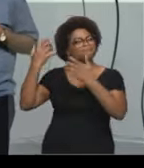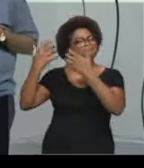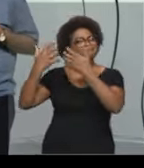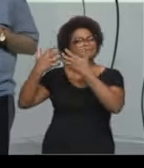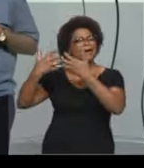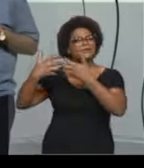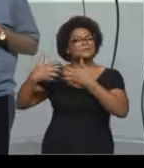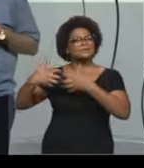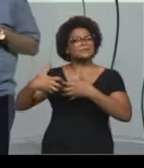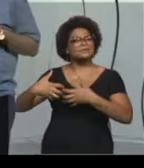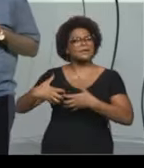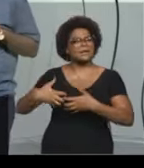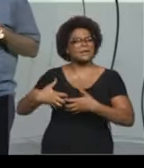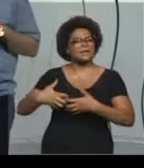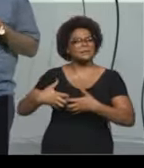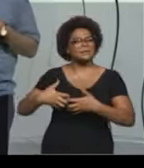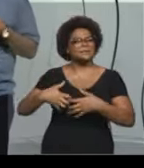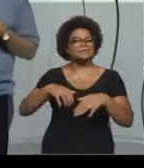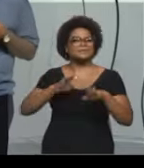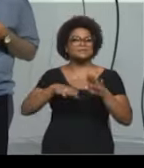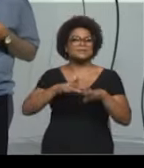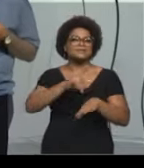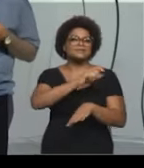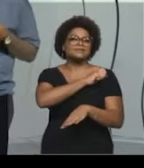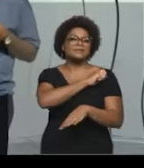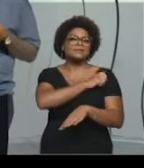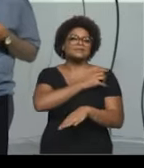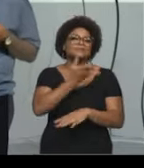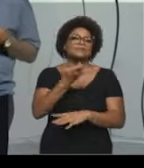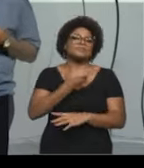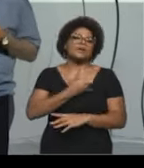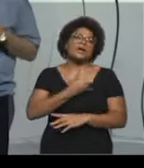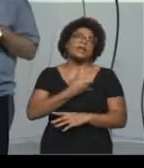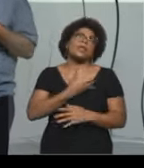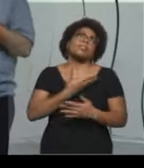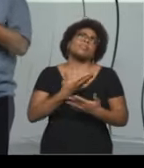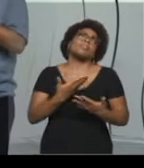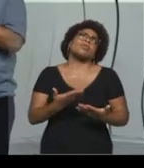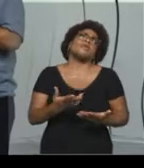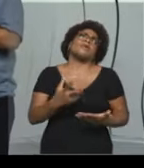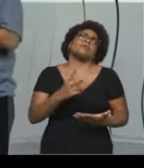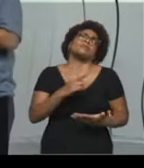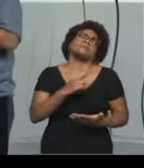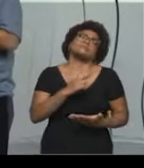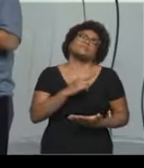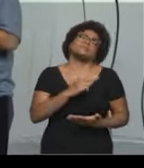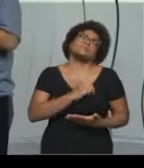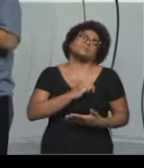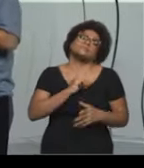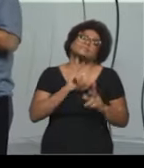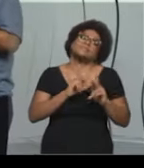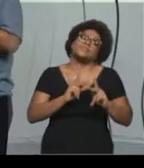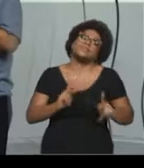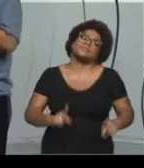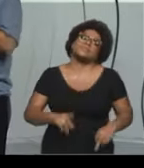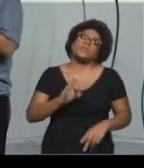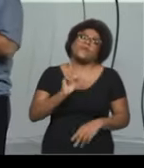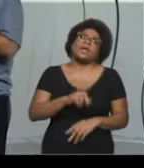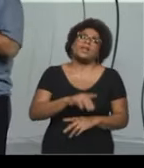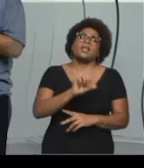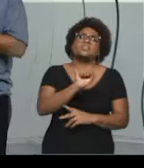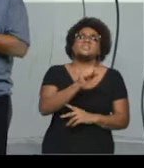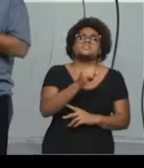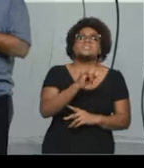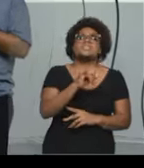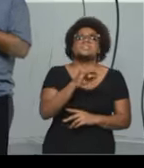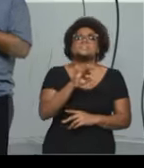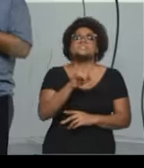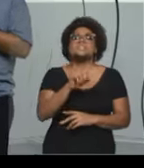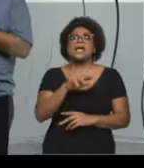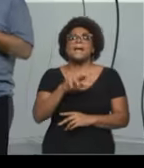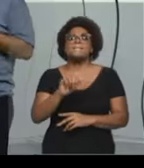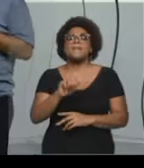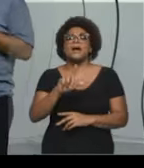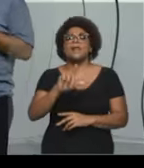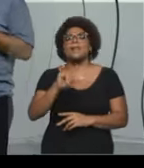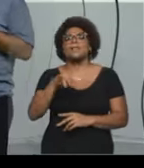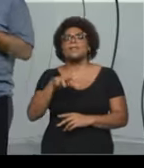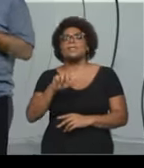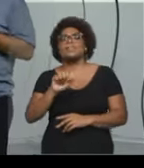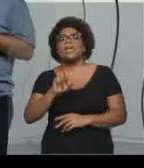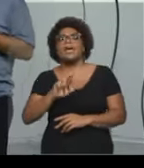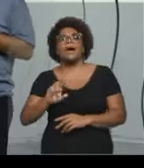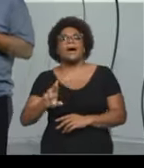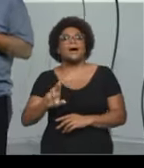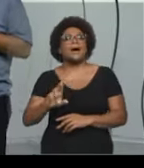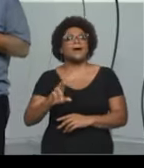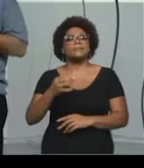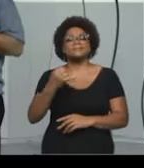sistema linear. Se eu tivesse conseguido montar a questão, eu teria conseguido resolver a questão. Né? Então, isso aí que nós vamos discutir bastante,